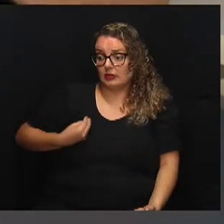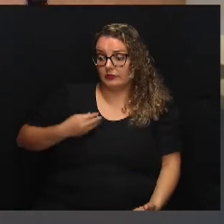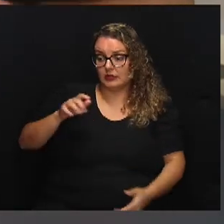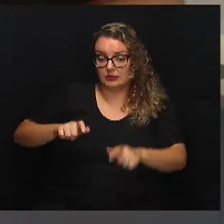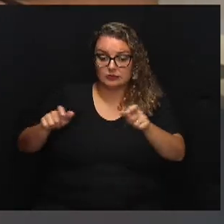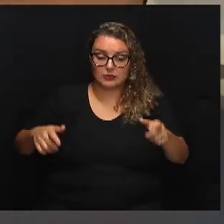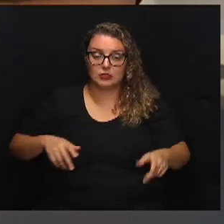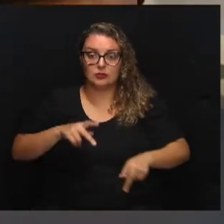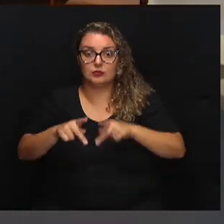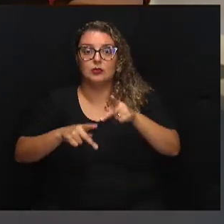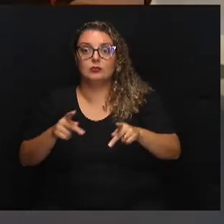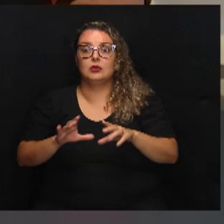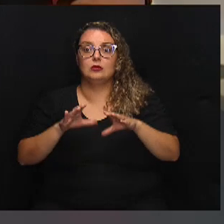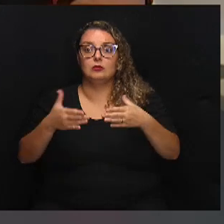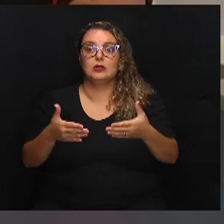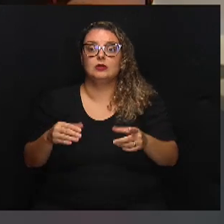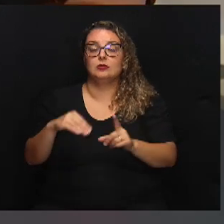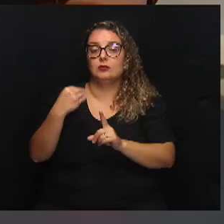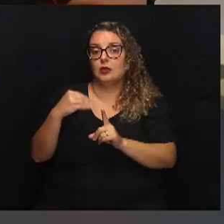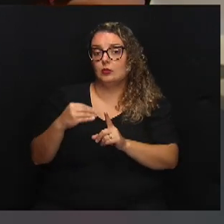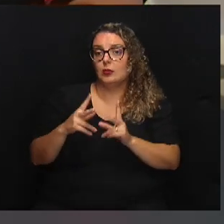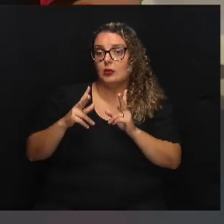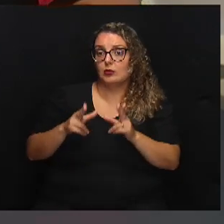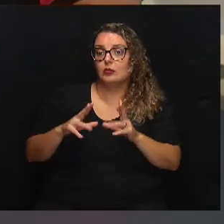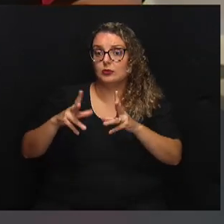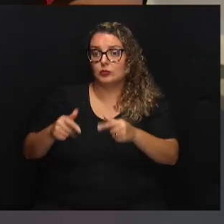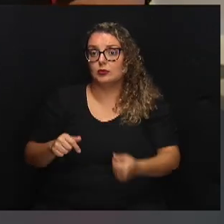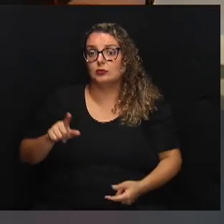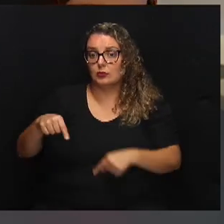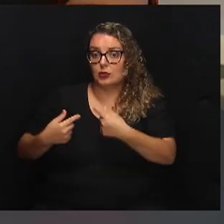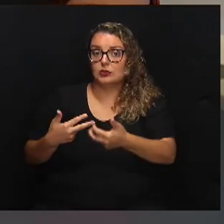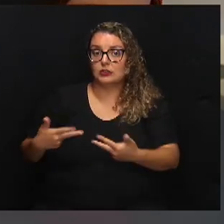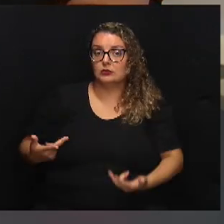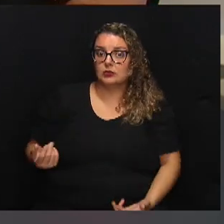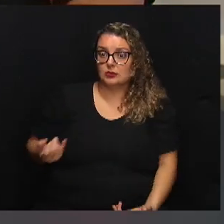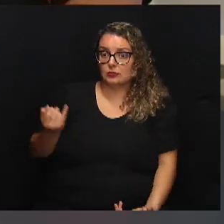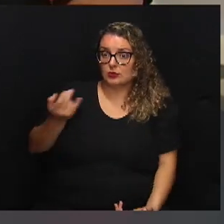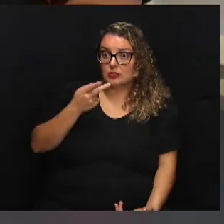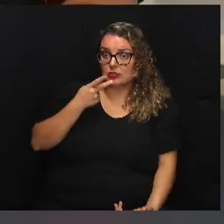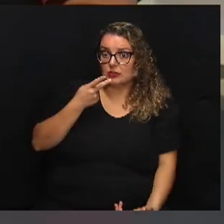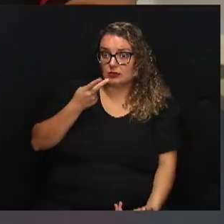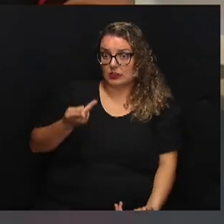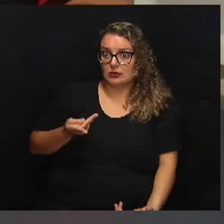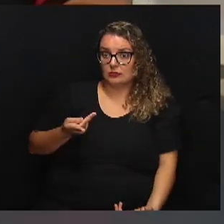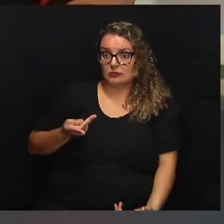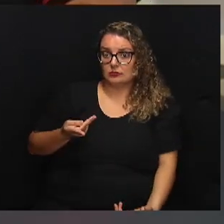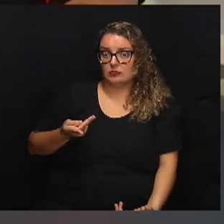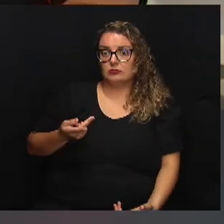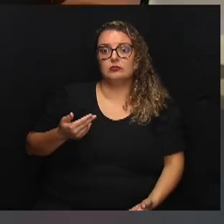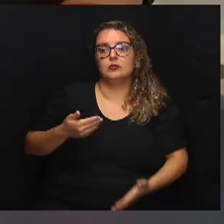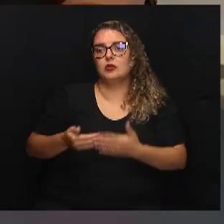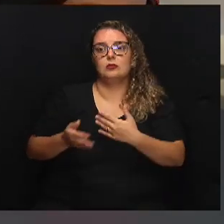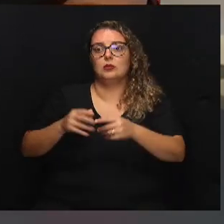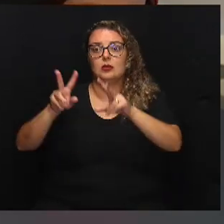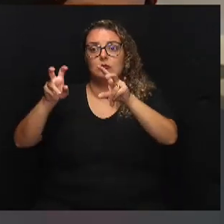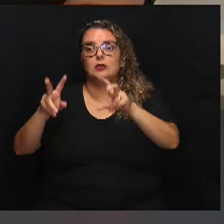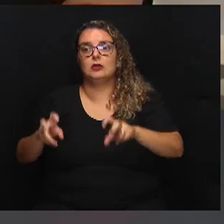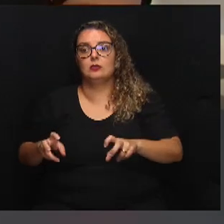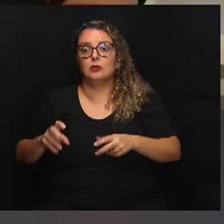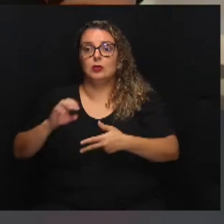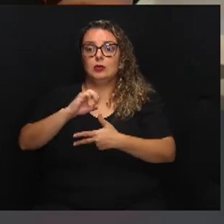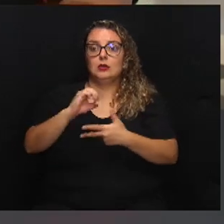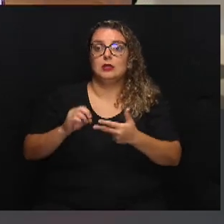e das populações e comunidades mais vulneráveis como um todo? Outra coisa que é interessante observar também Não importa qual tema caia, o Enem